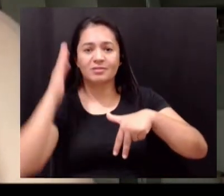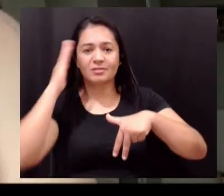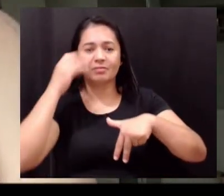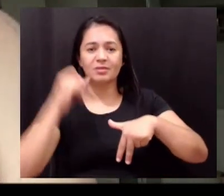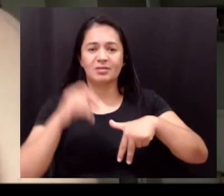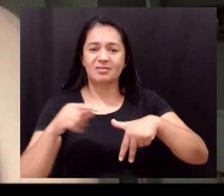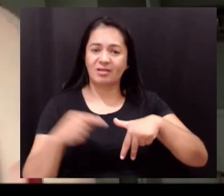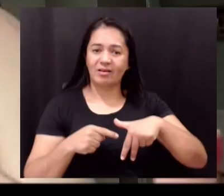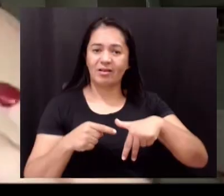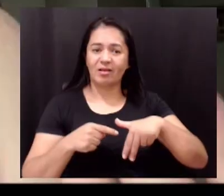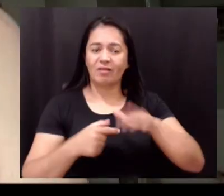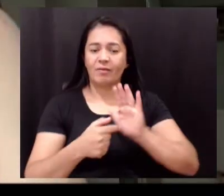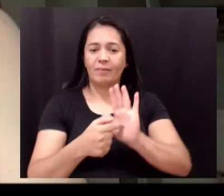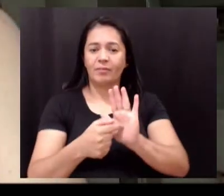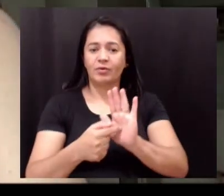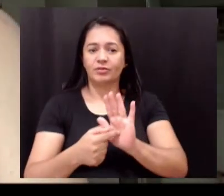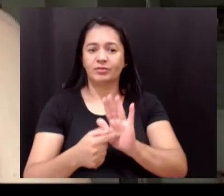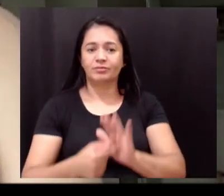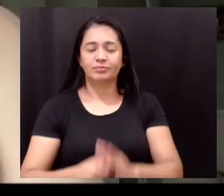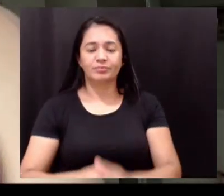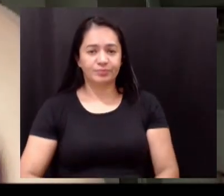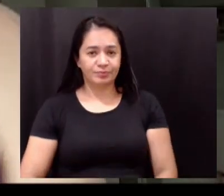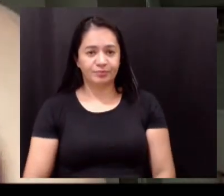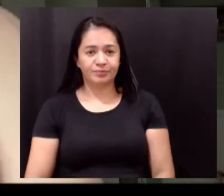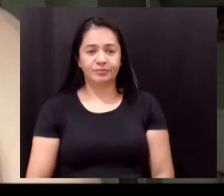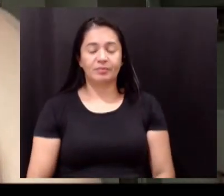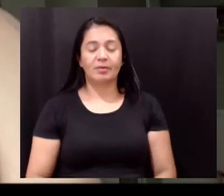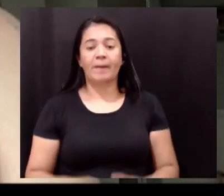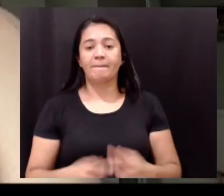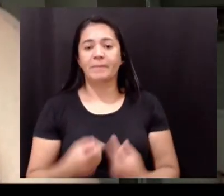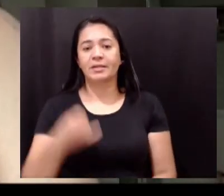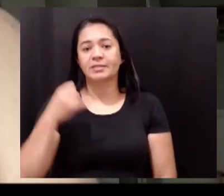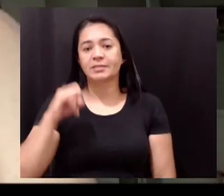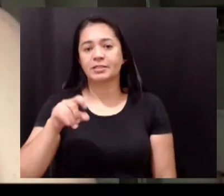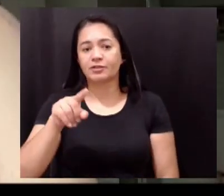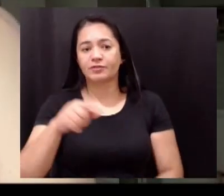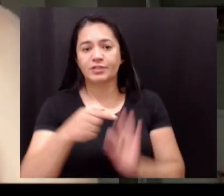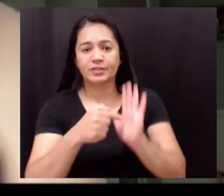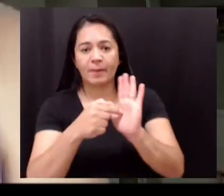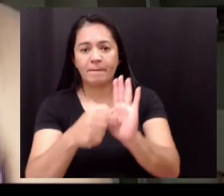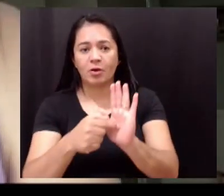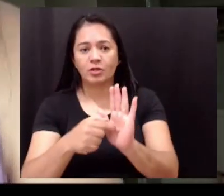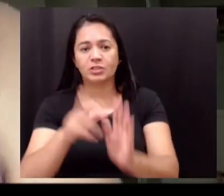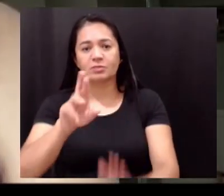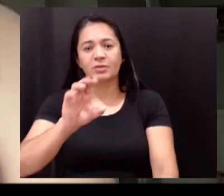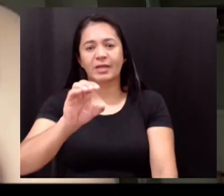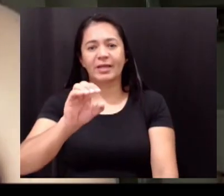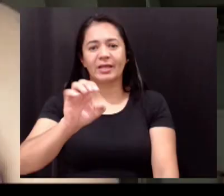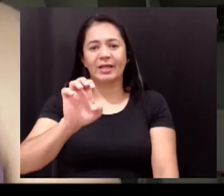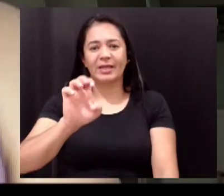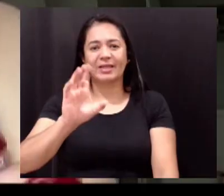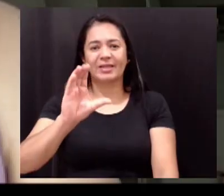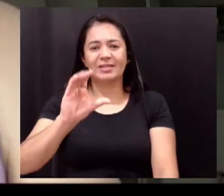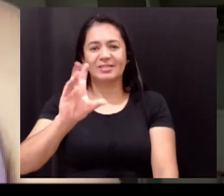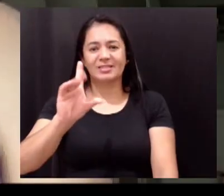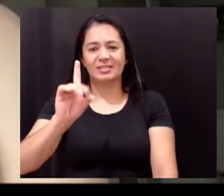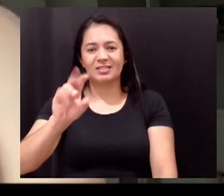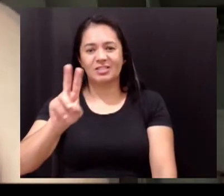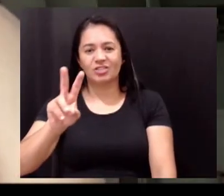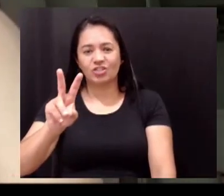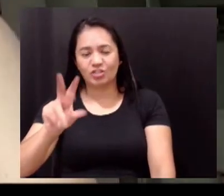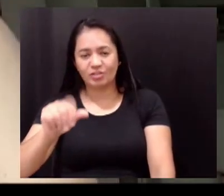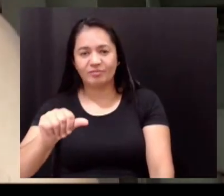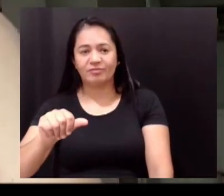uma recidiva. Uma vez que você apresenta essa recidiva, o risco maior é nos primeiros 2 anos. Então, por isso